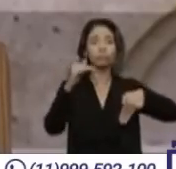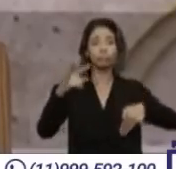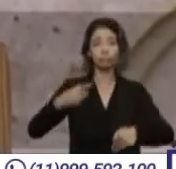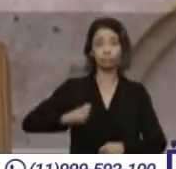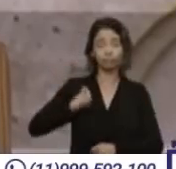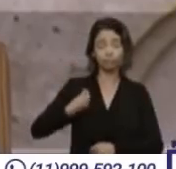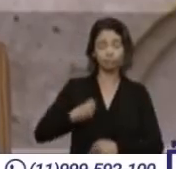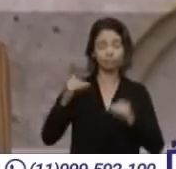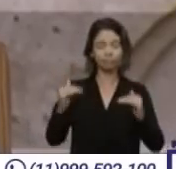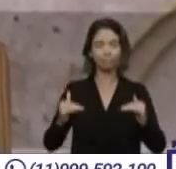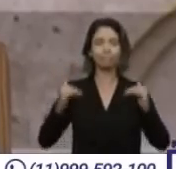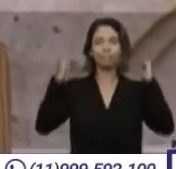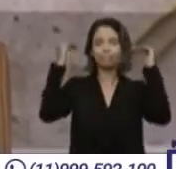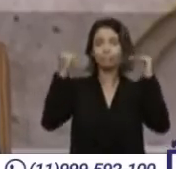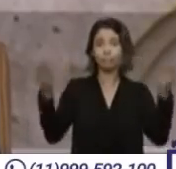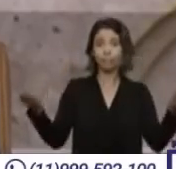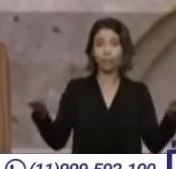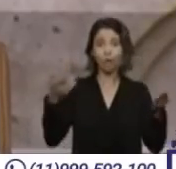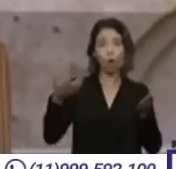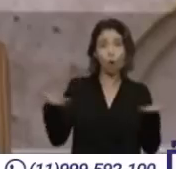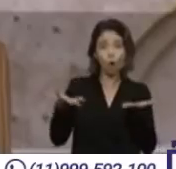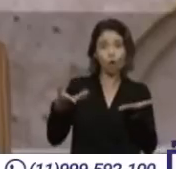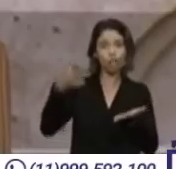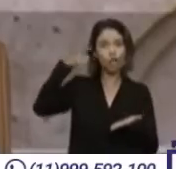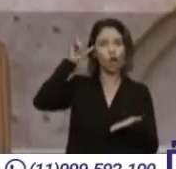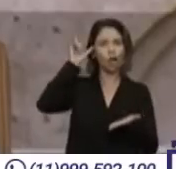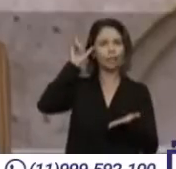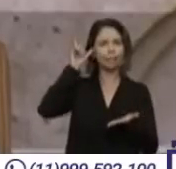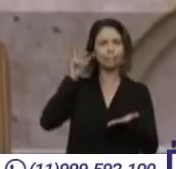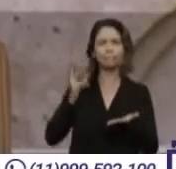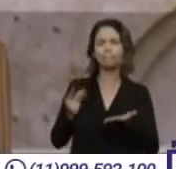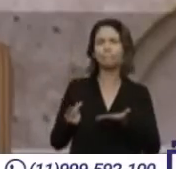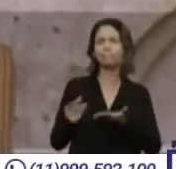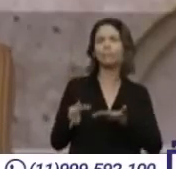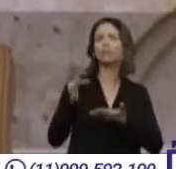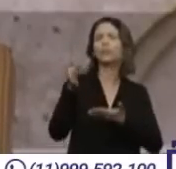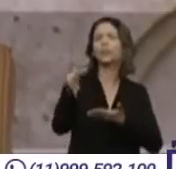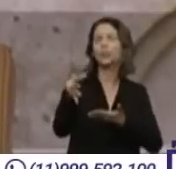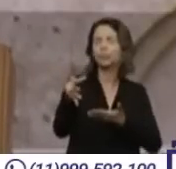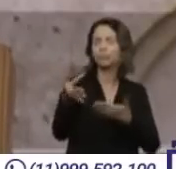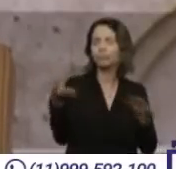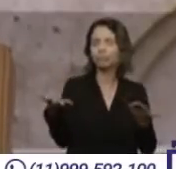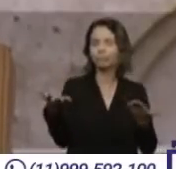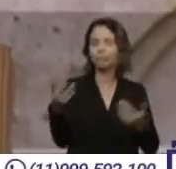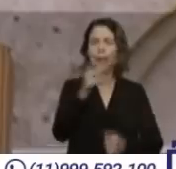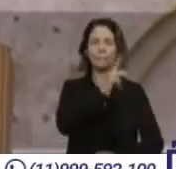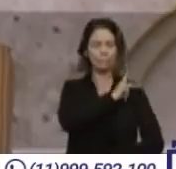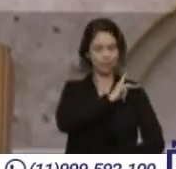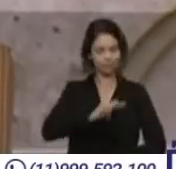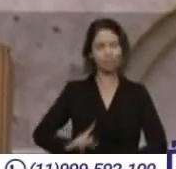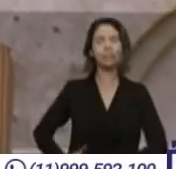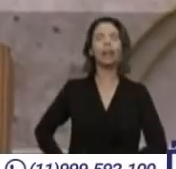agora começa a falar. De hoje, de ontem e de sempre. Senhor presidente da